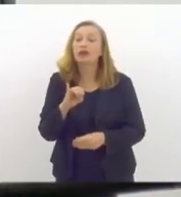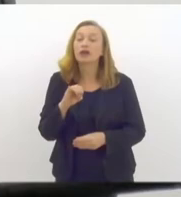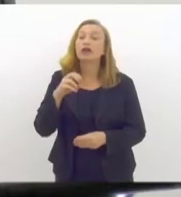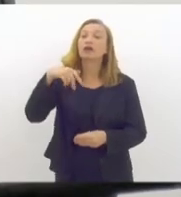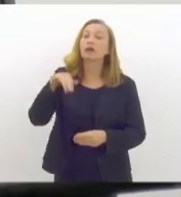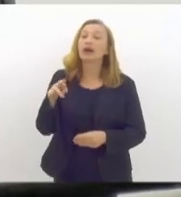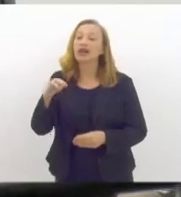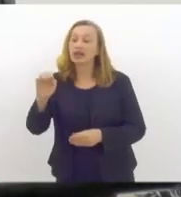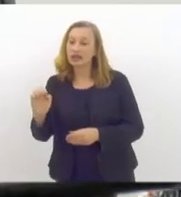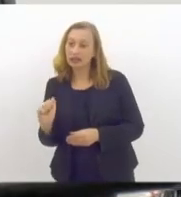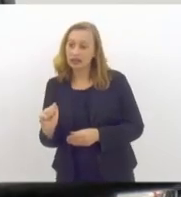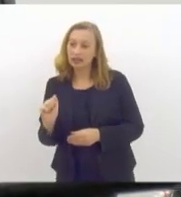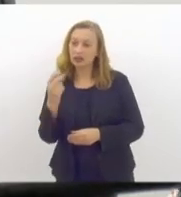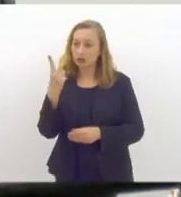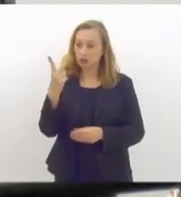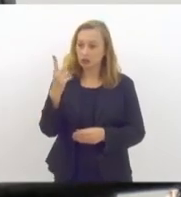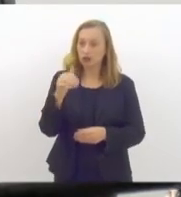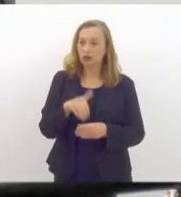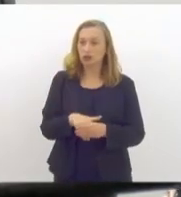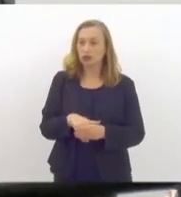votos? Mariana, 2.